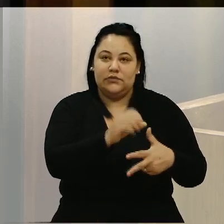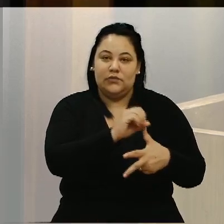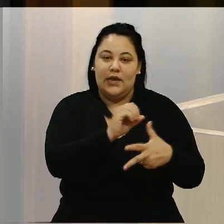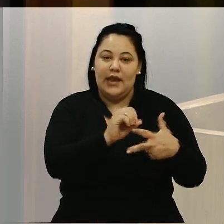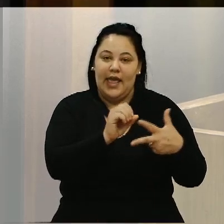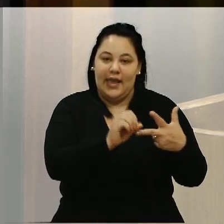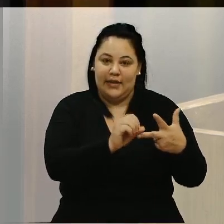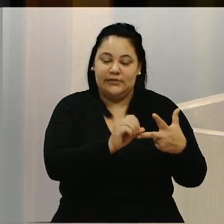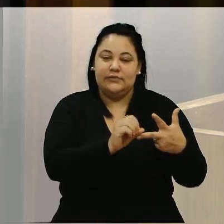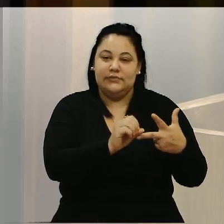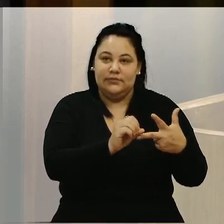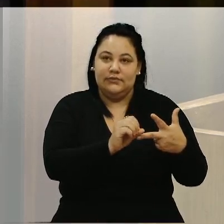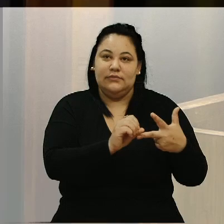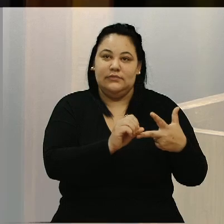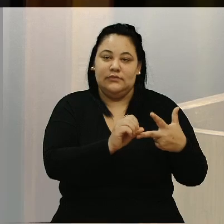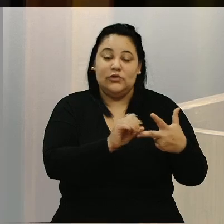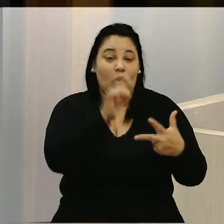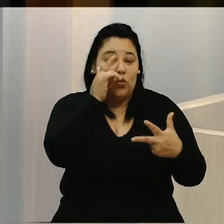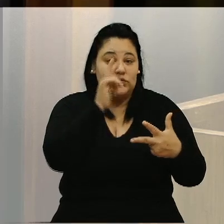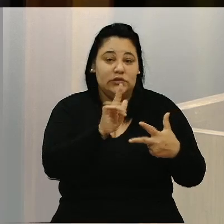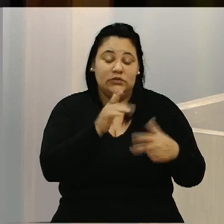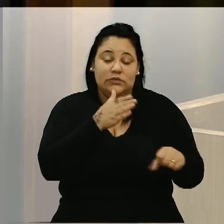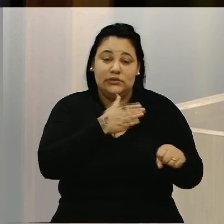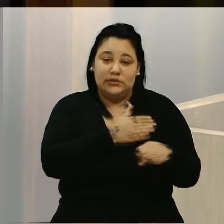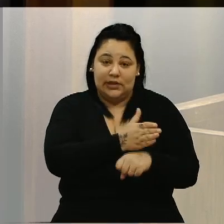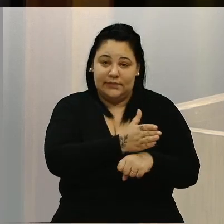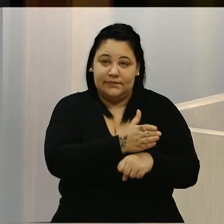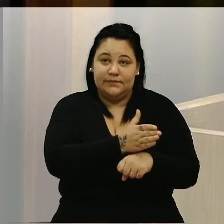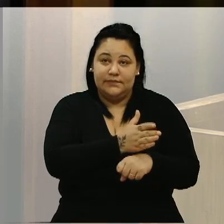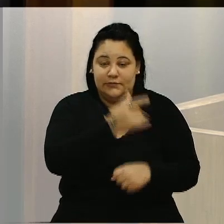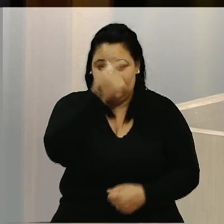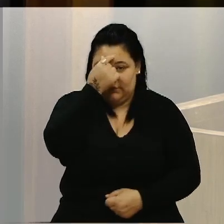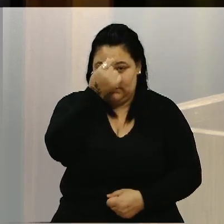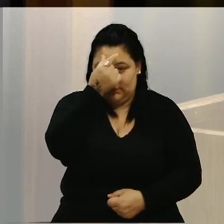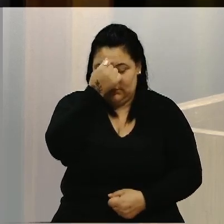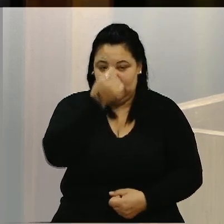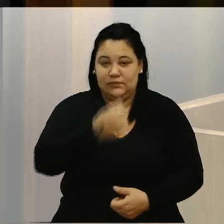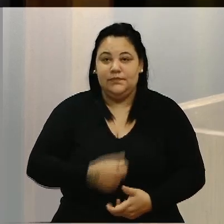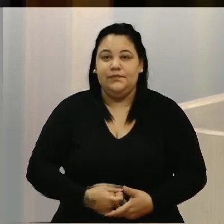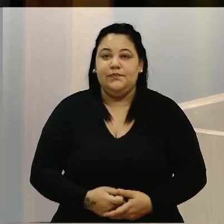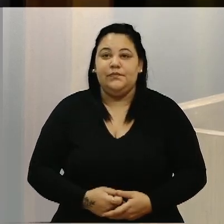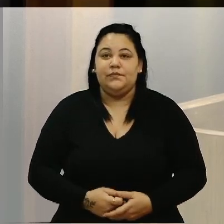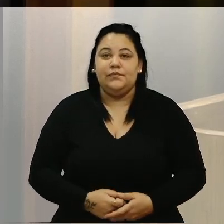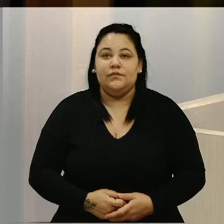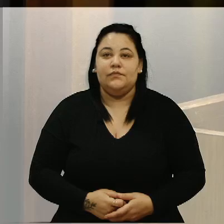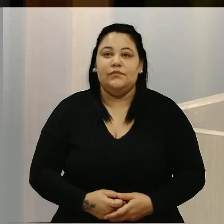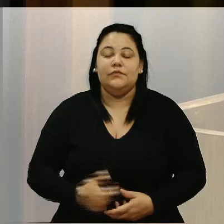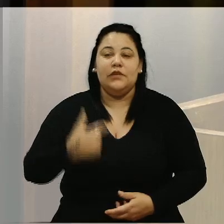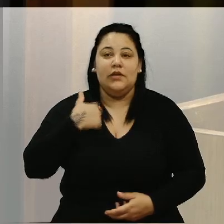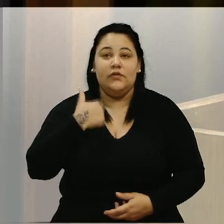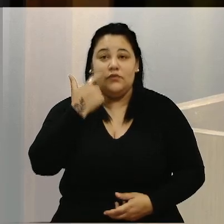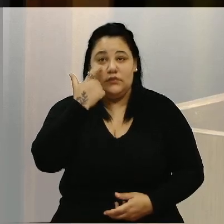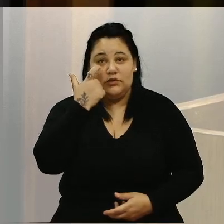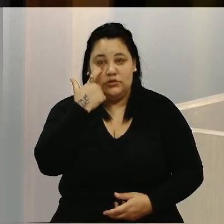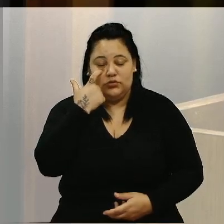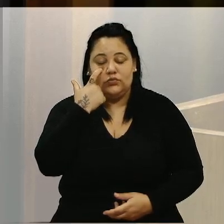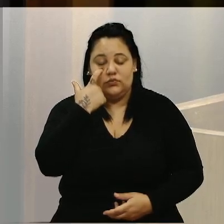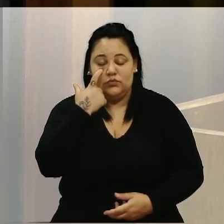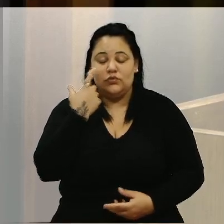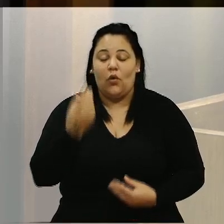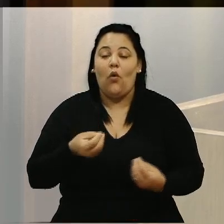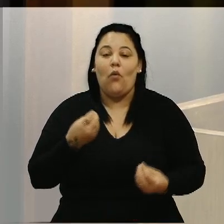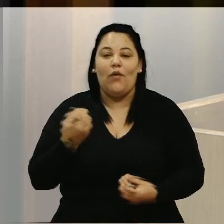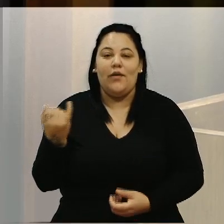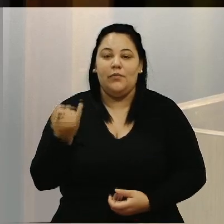que através do Enem conseguiu ingressar na faculdade, eu vejo a importância